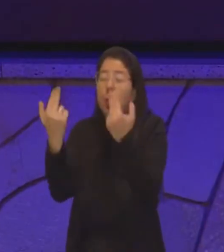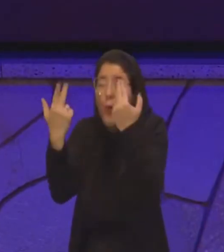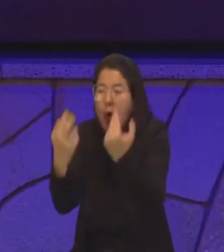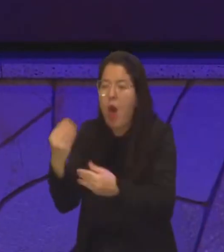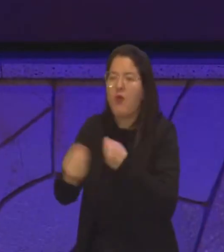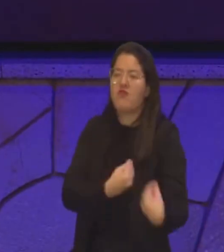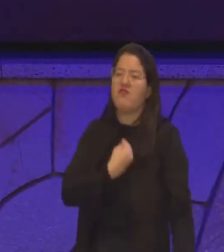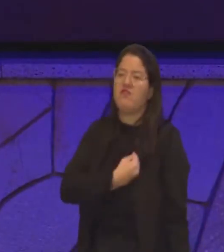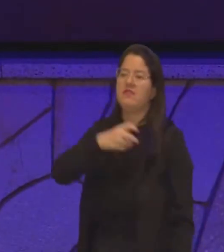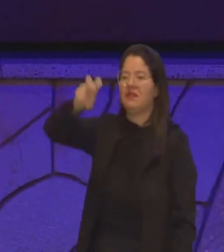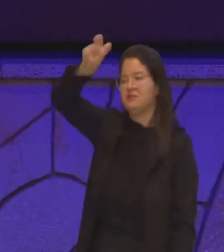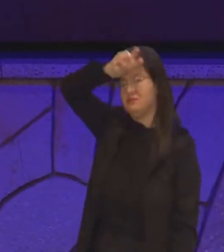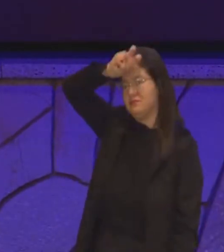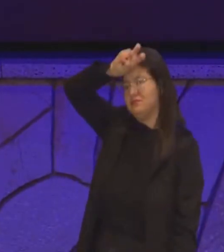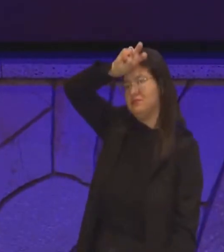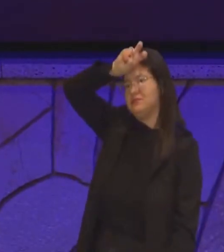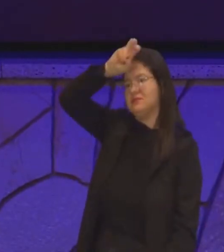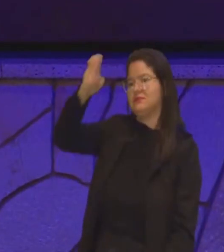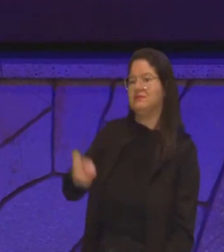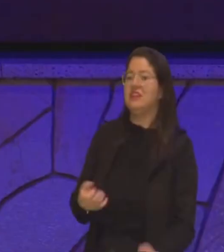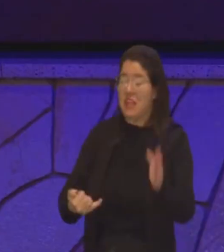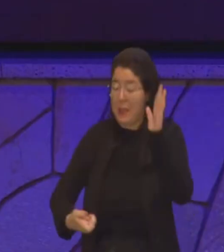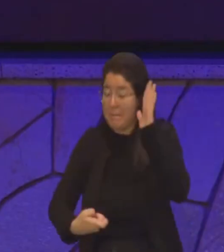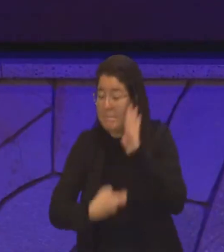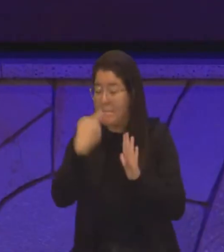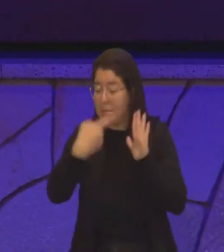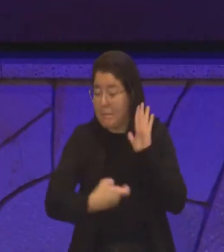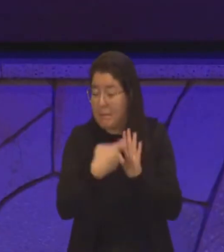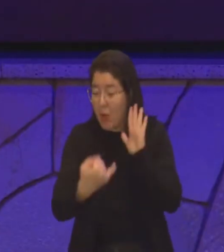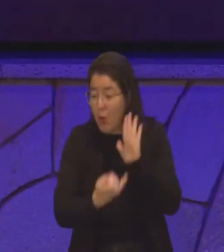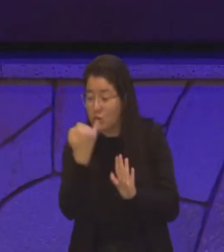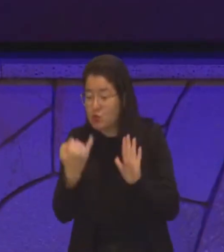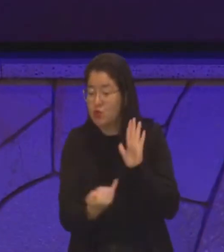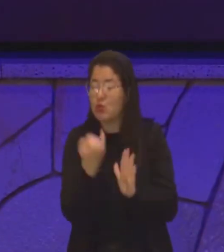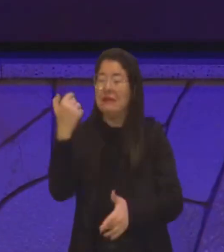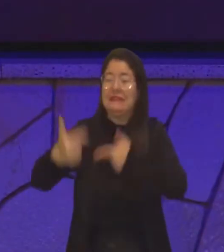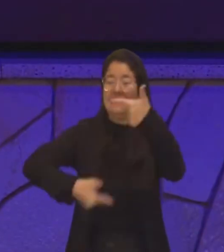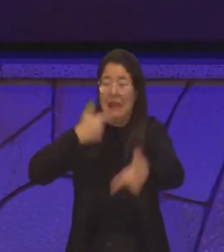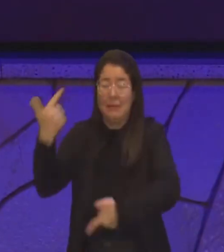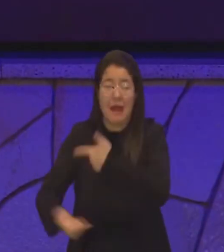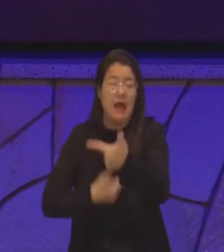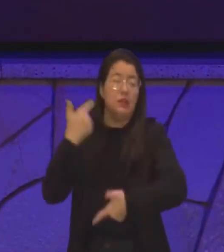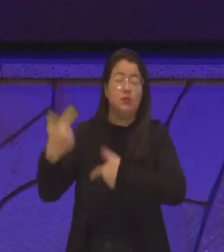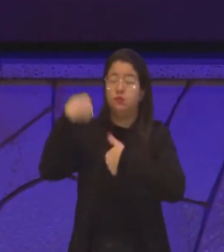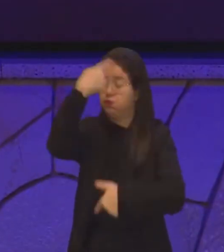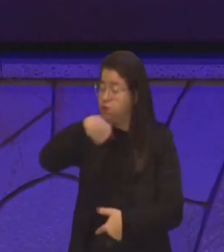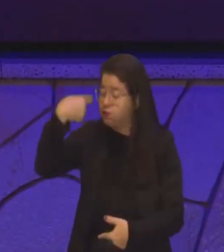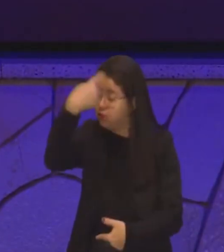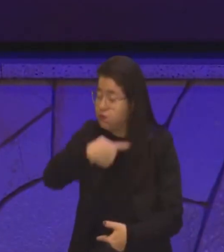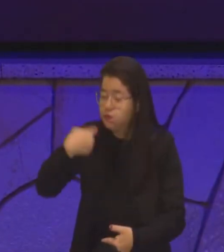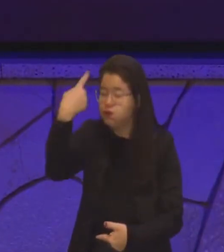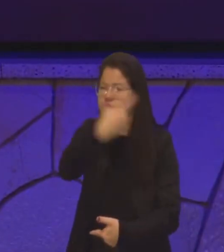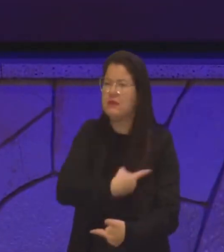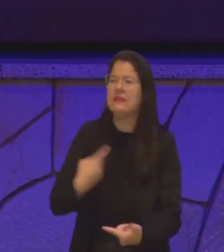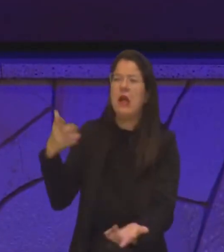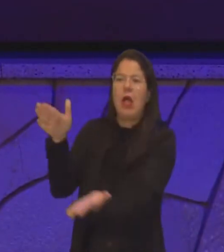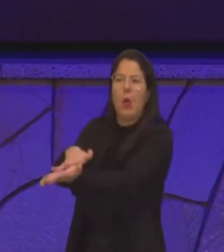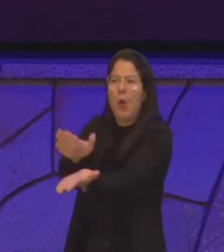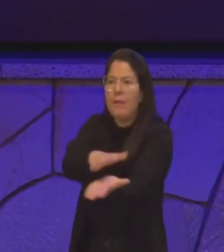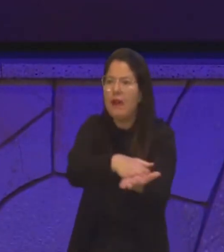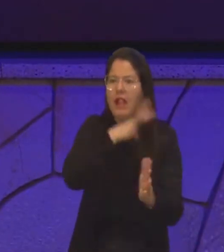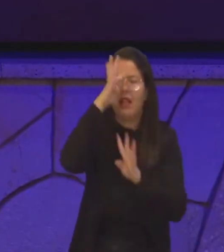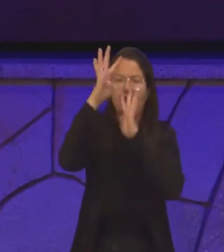Egito, cargas tributárias, trabalho excessivo, cobrança